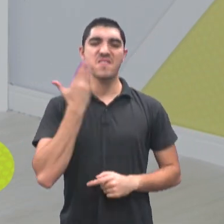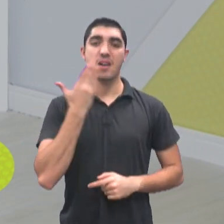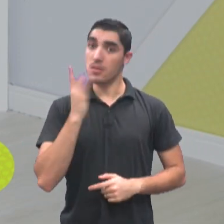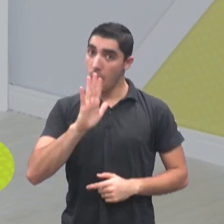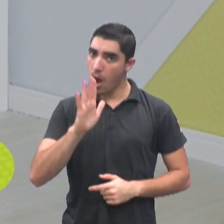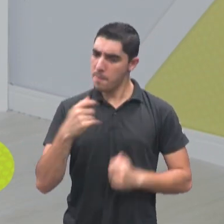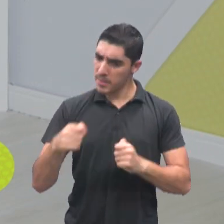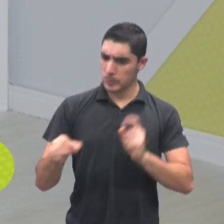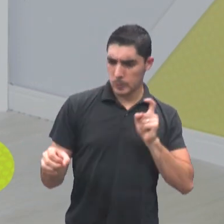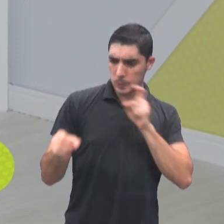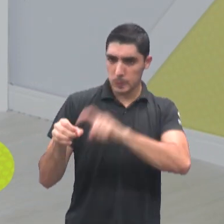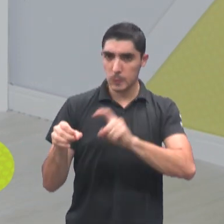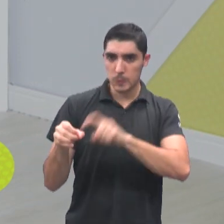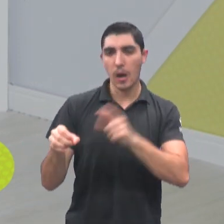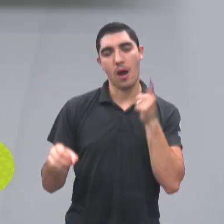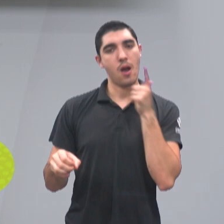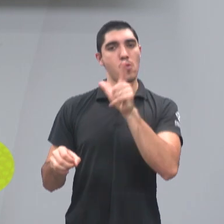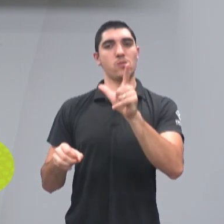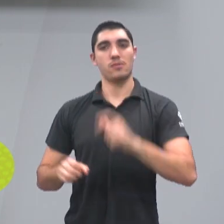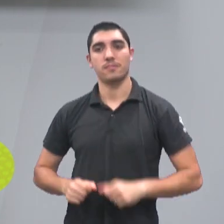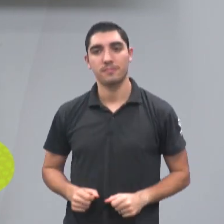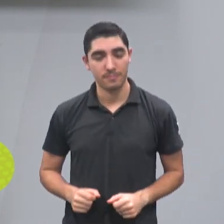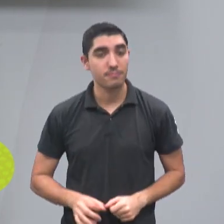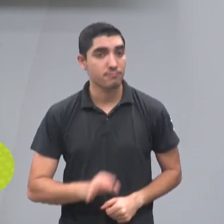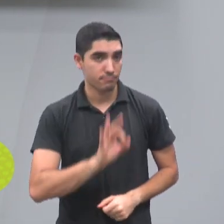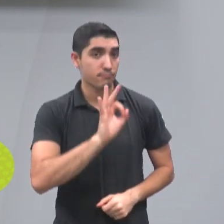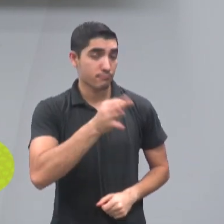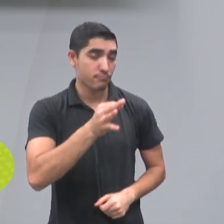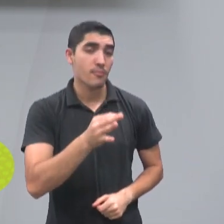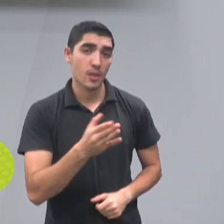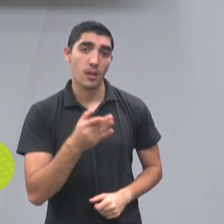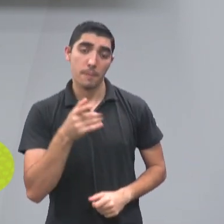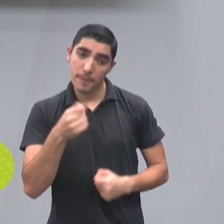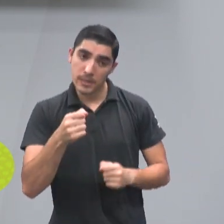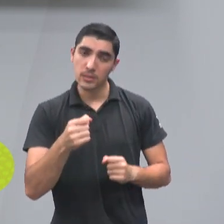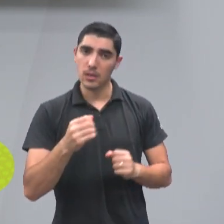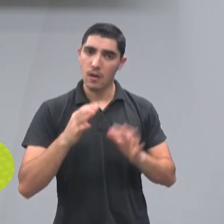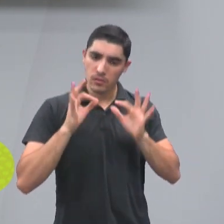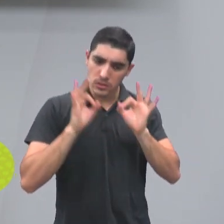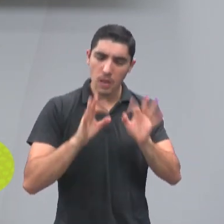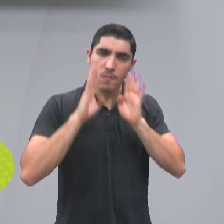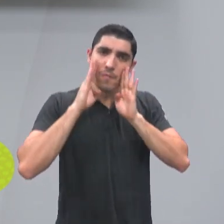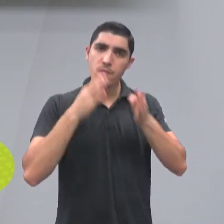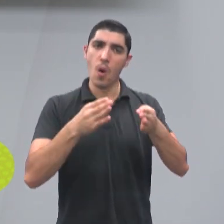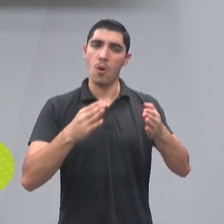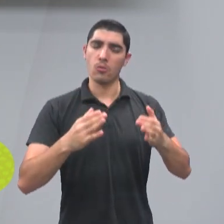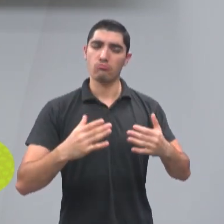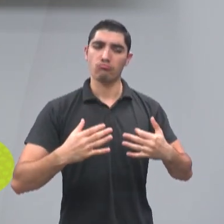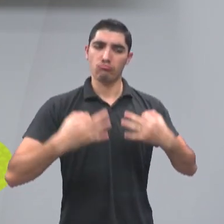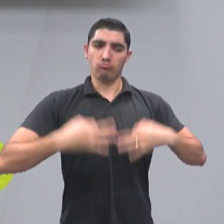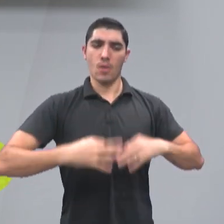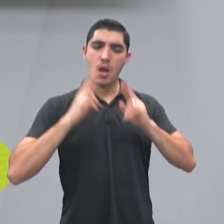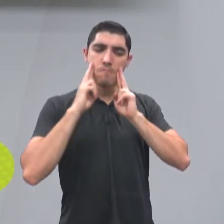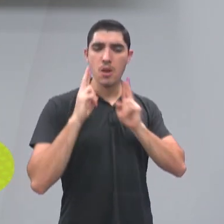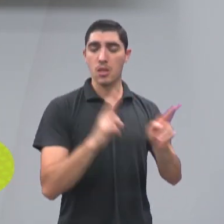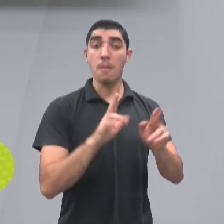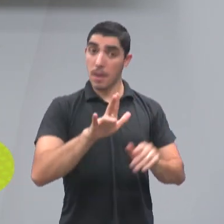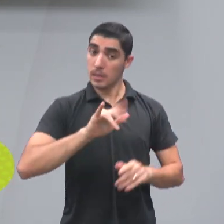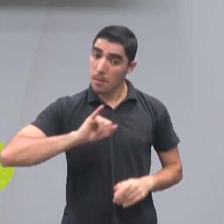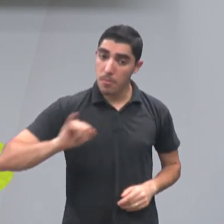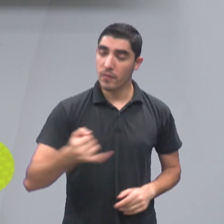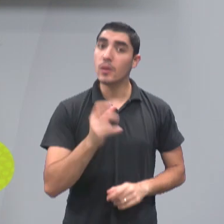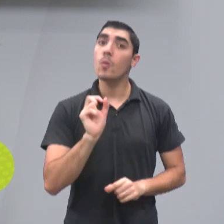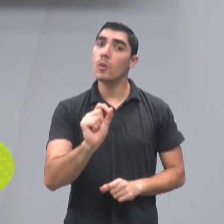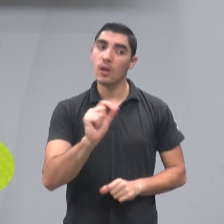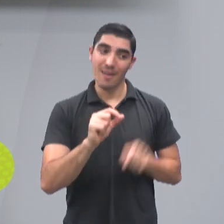que a vitória vem, Brunão. Pois é isso, jogar com seriedade, que é o último colocado, aproveitar que é o último colocado, mas jogando com seriedade. Se não